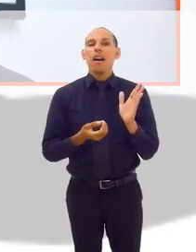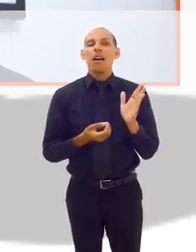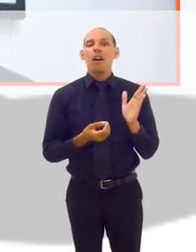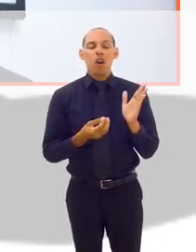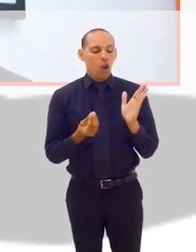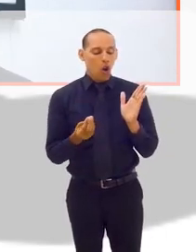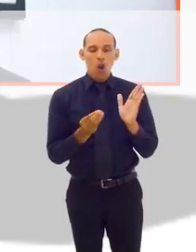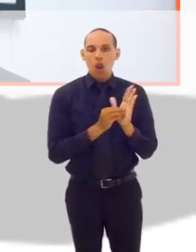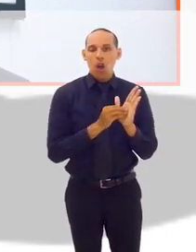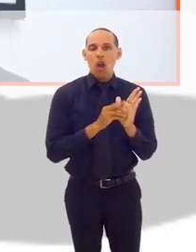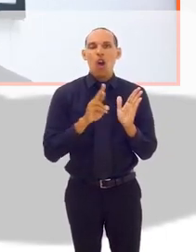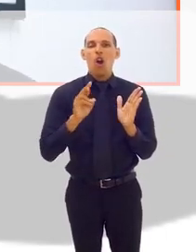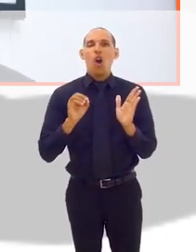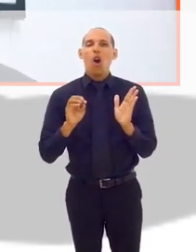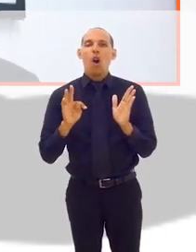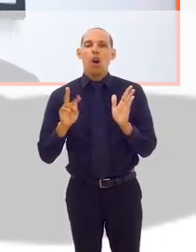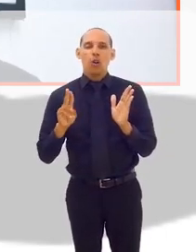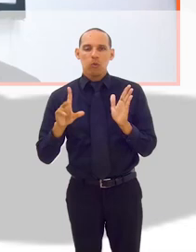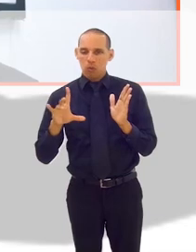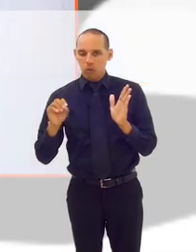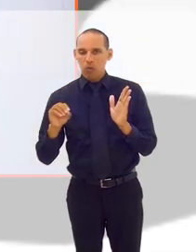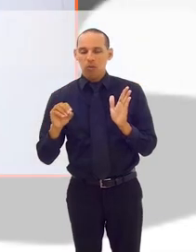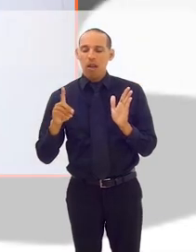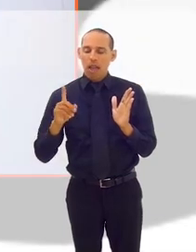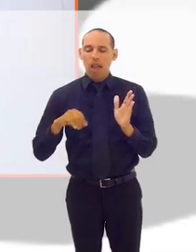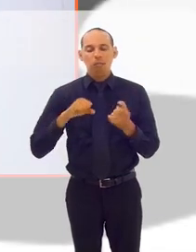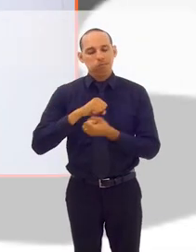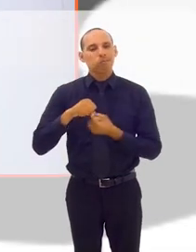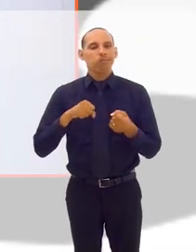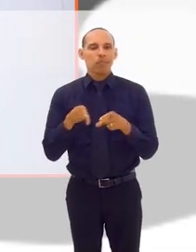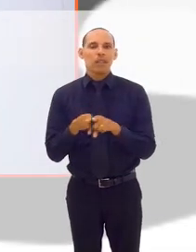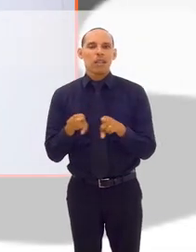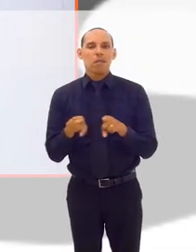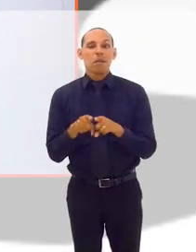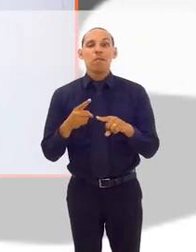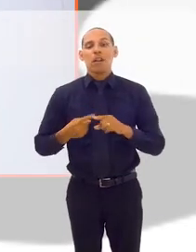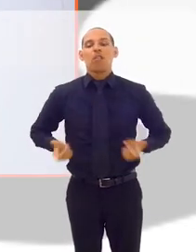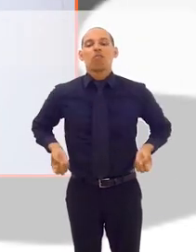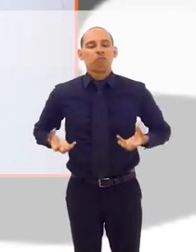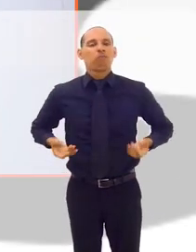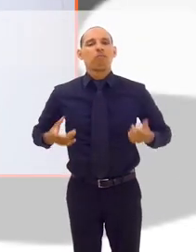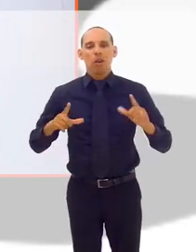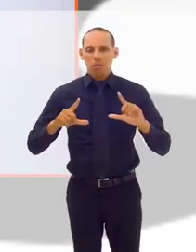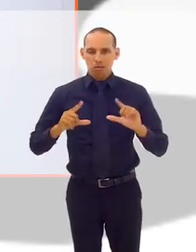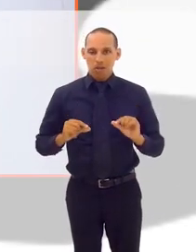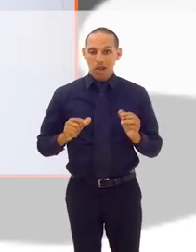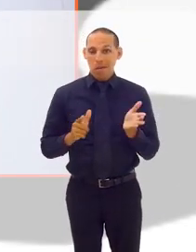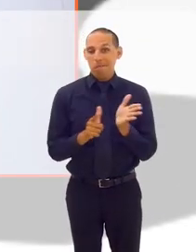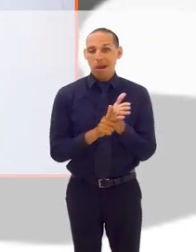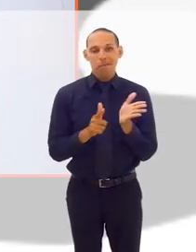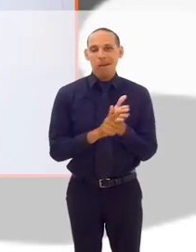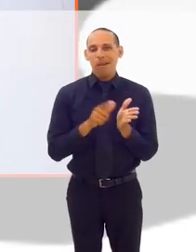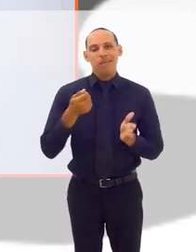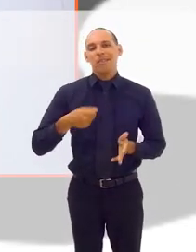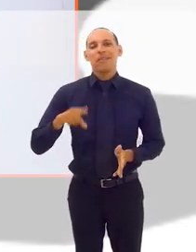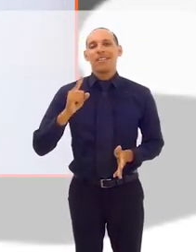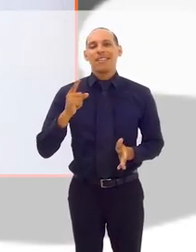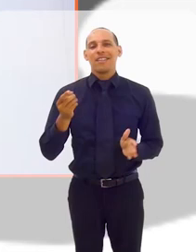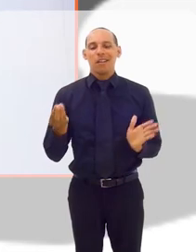do rótulo na embalagem, que é uma maneira também sustentável, diminui os custos e não gera o papel do